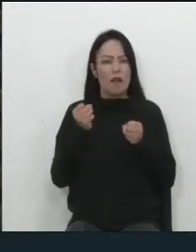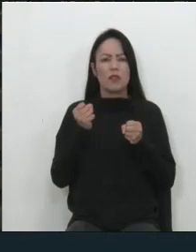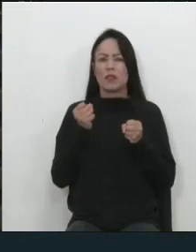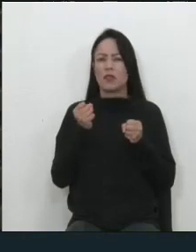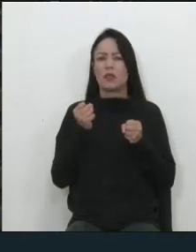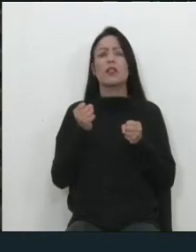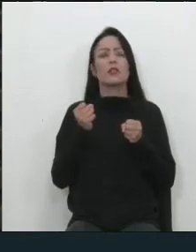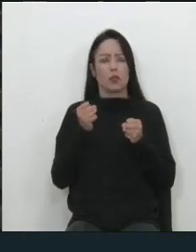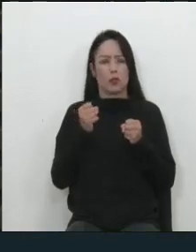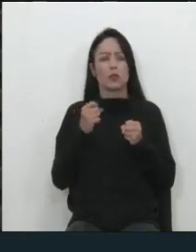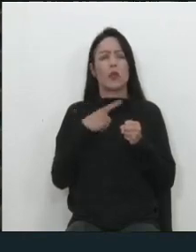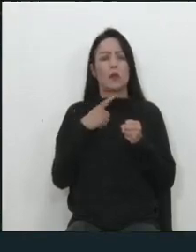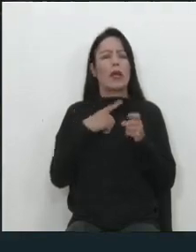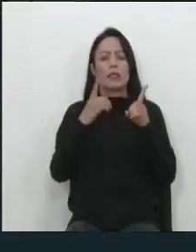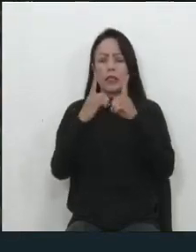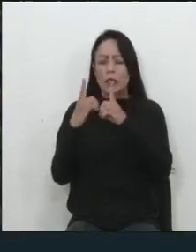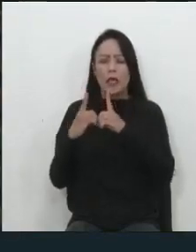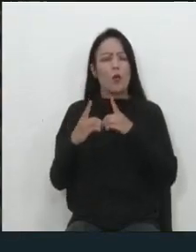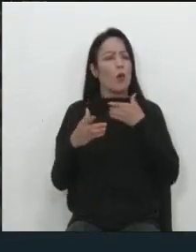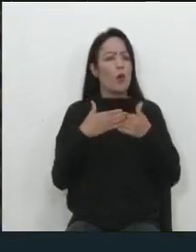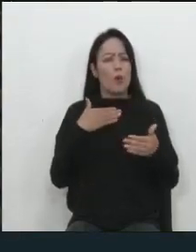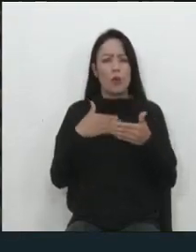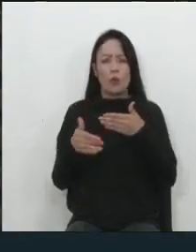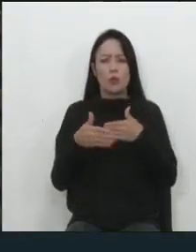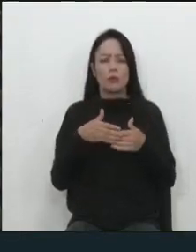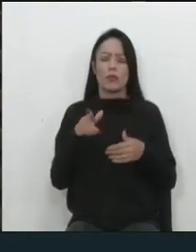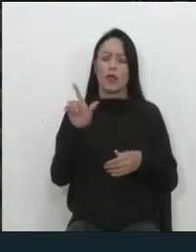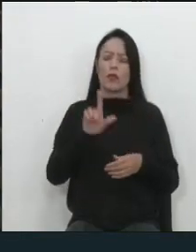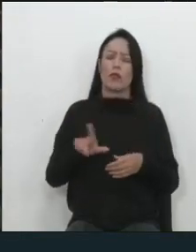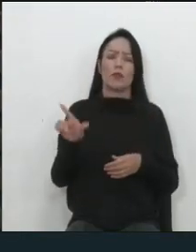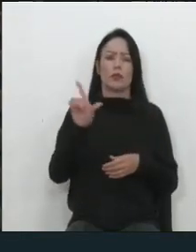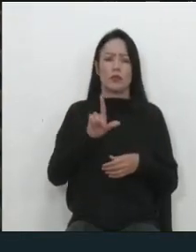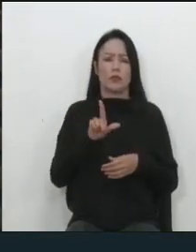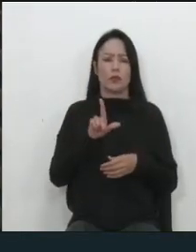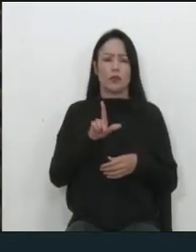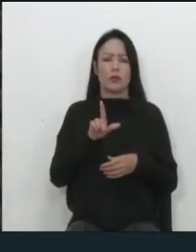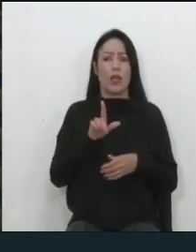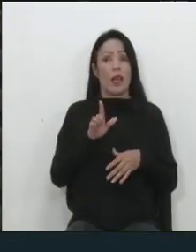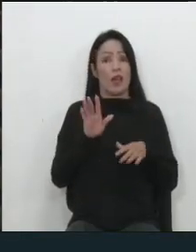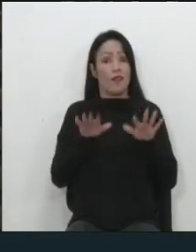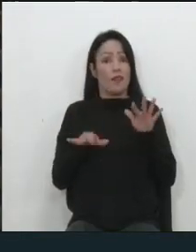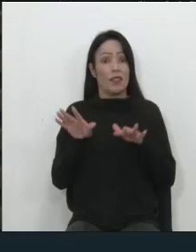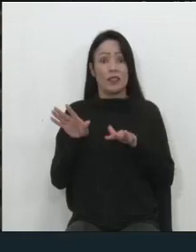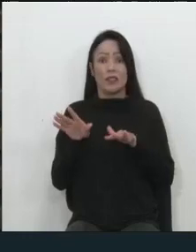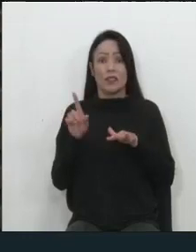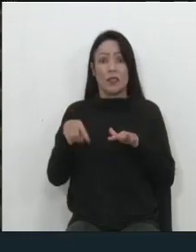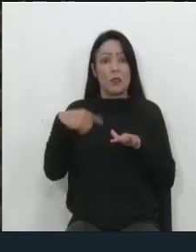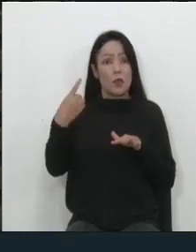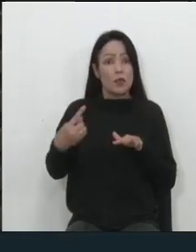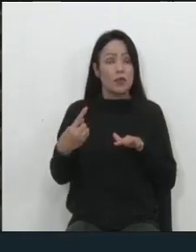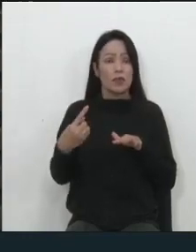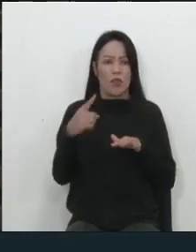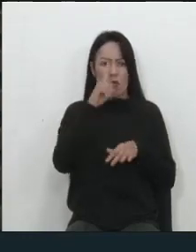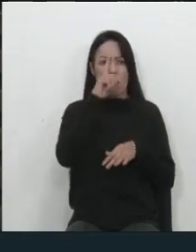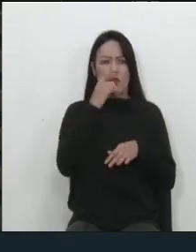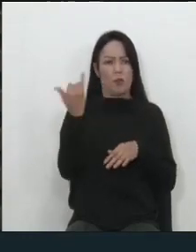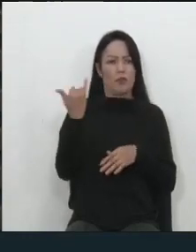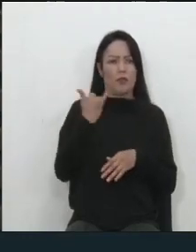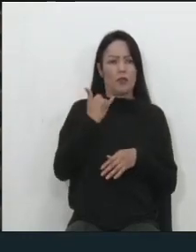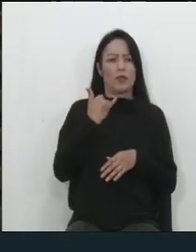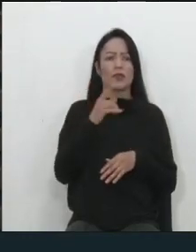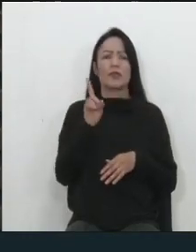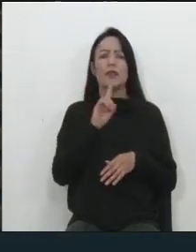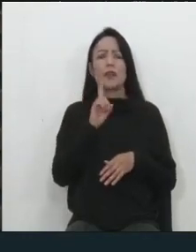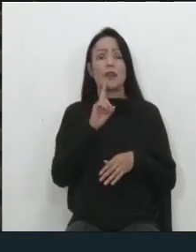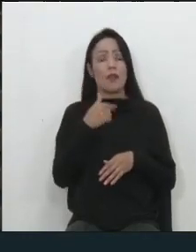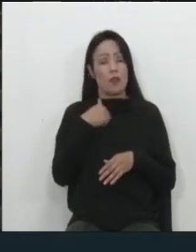quem precisa, mas é claro, tem uma hora... que, não estou dizendo que o hospital me falou isso, nada, isso é da